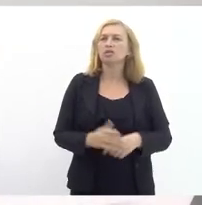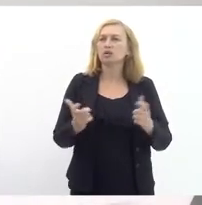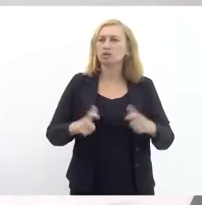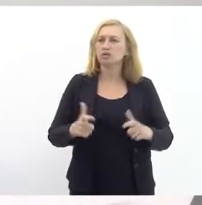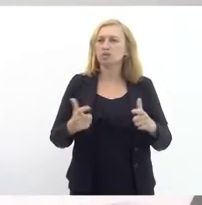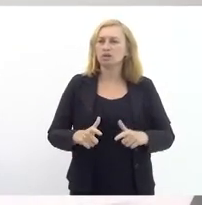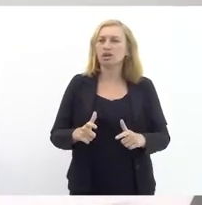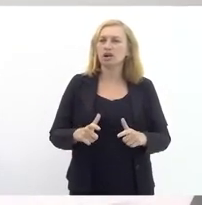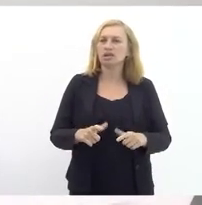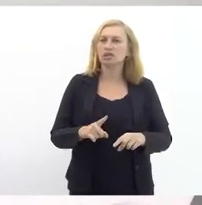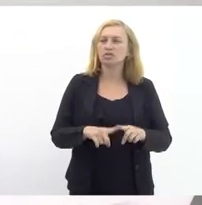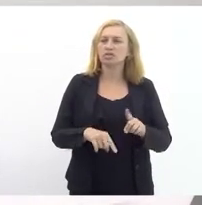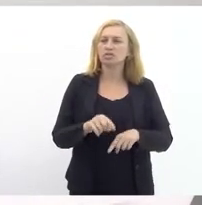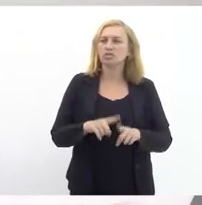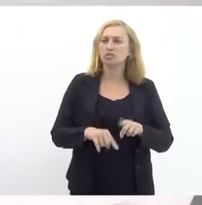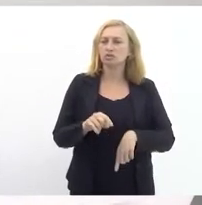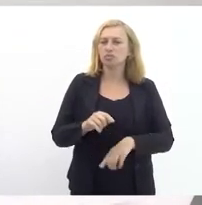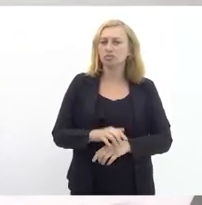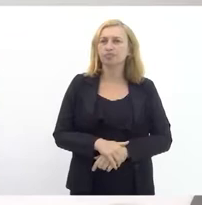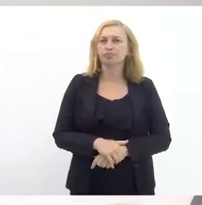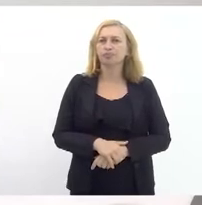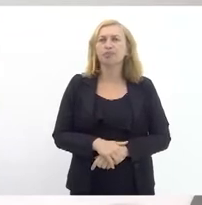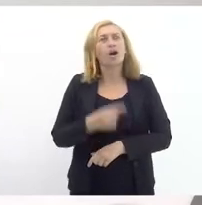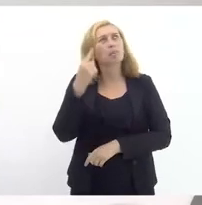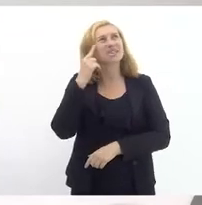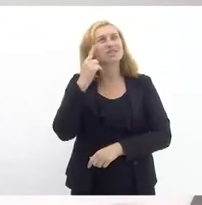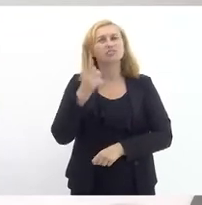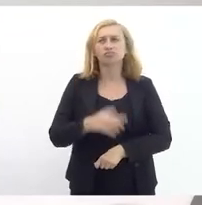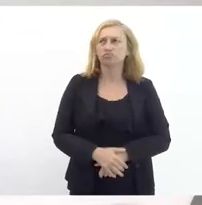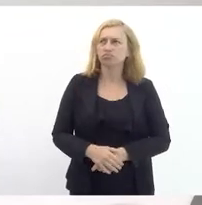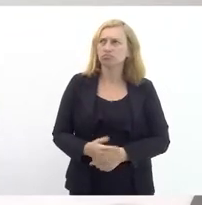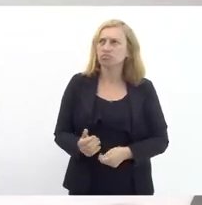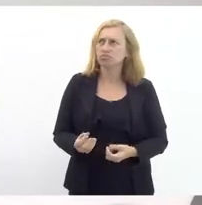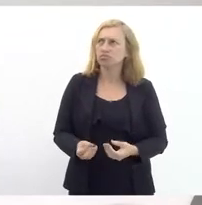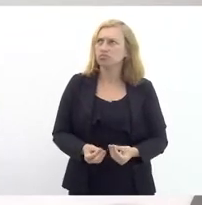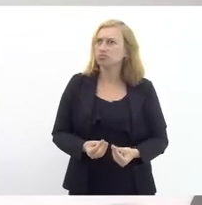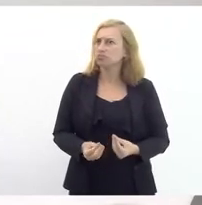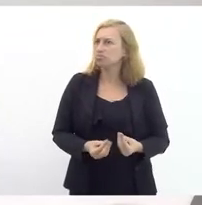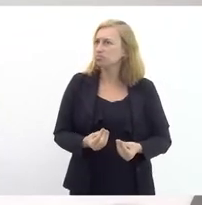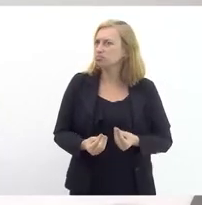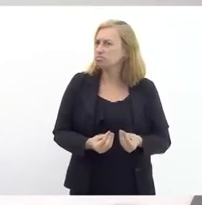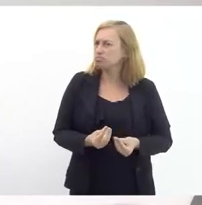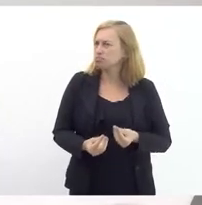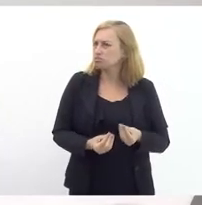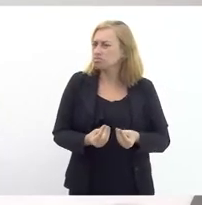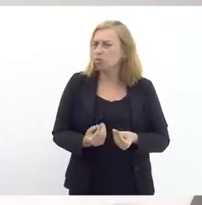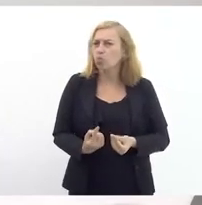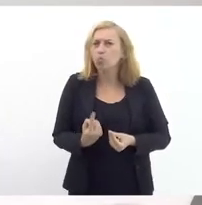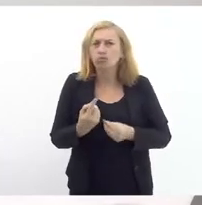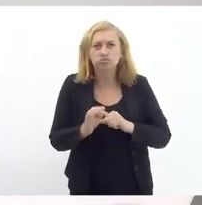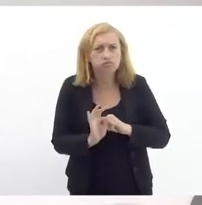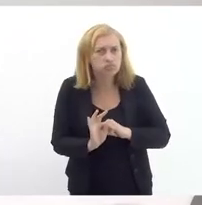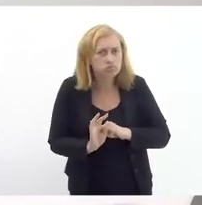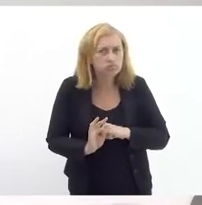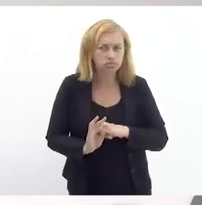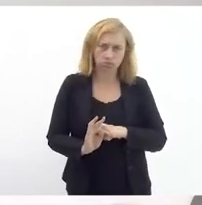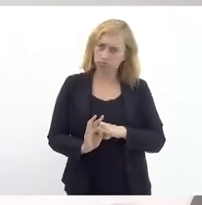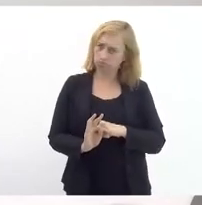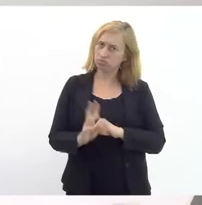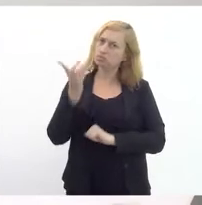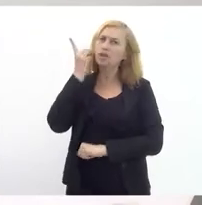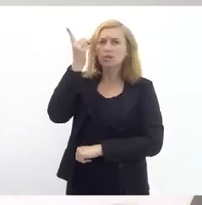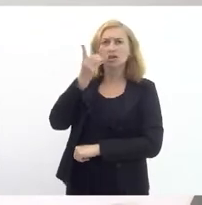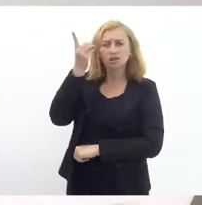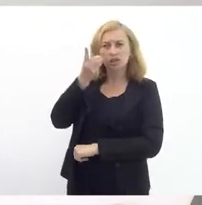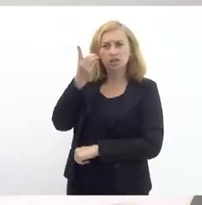e equipamentos urbanos. Que a gente fica pensando assim, não é possível que um técnico, deputado Luiz